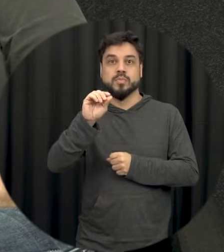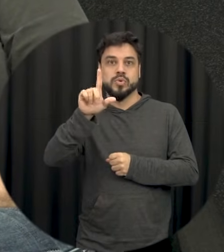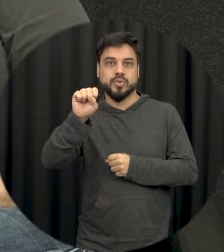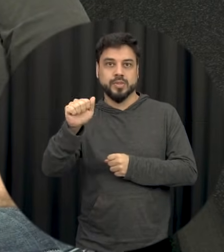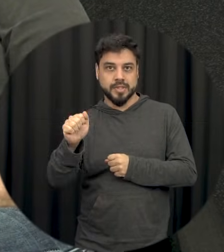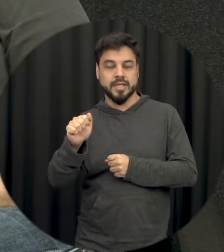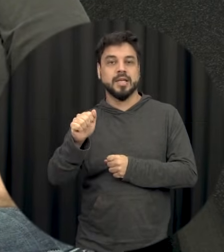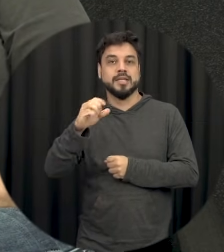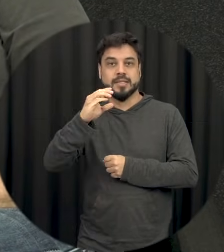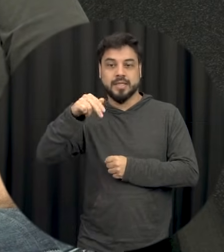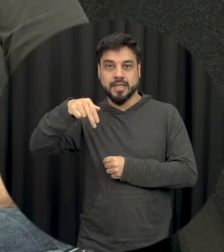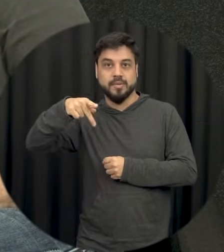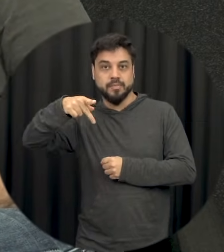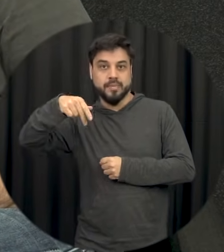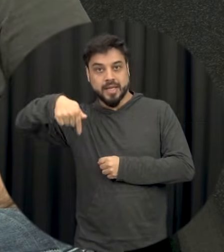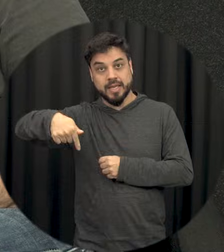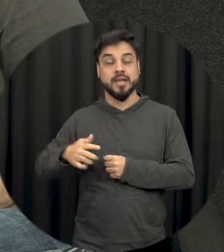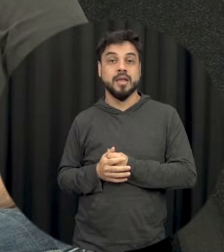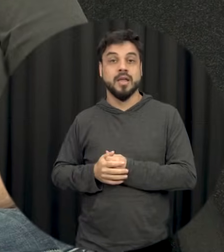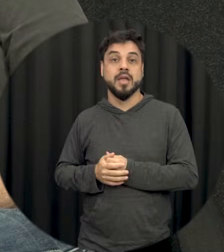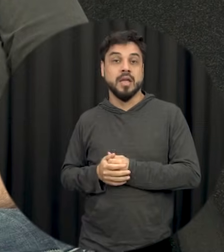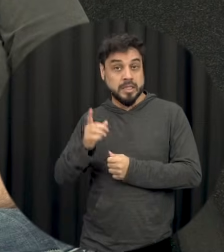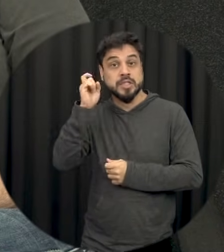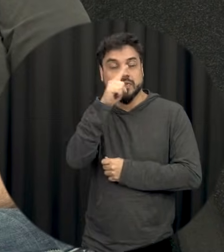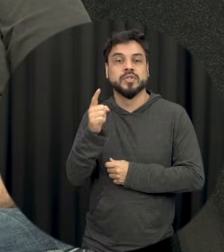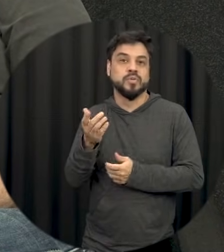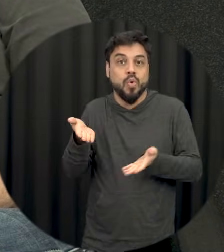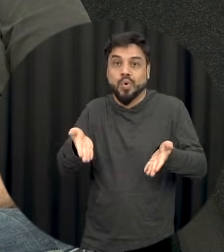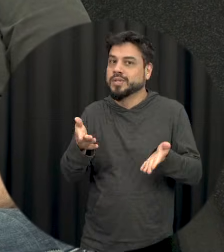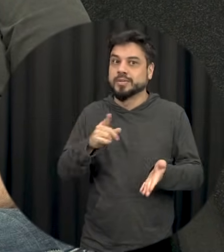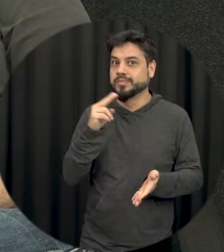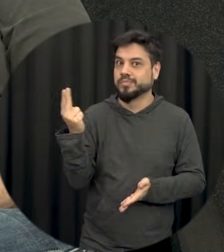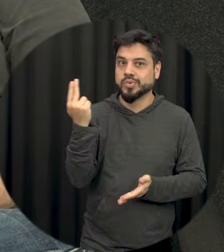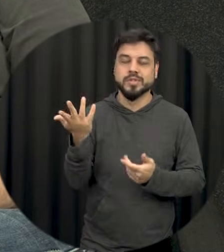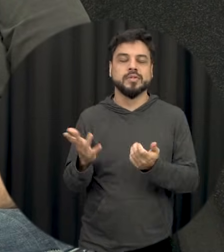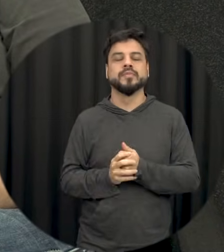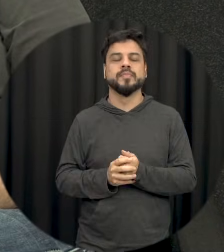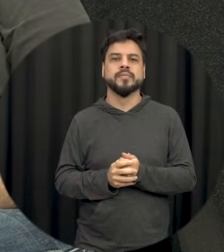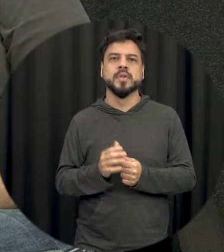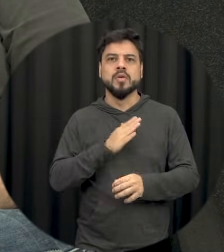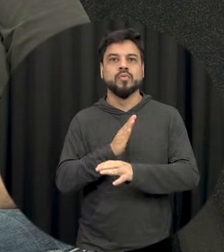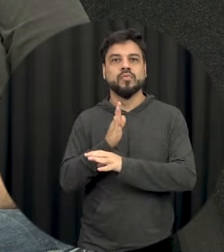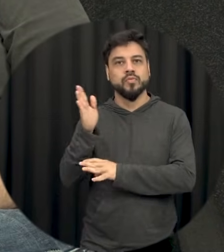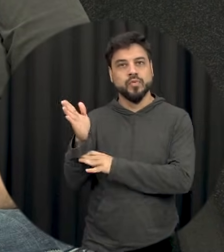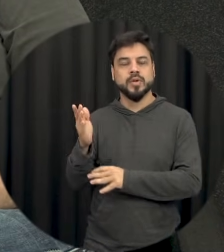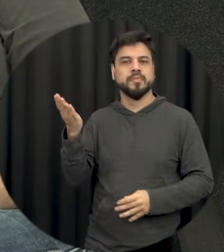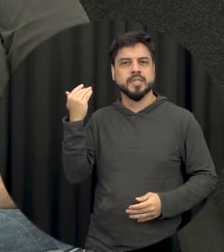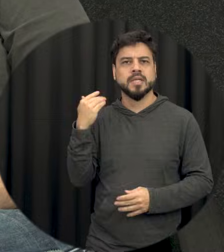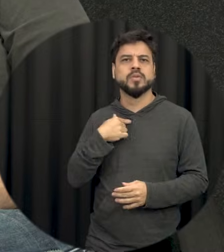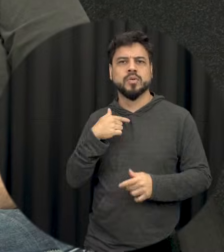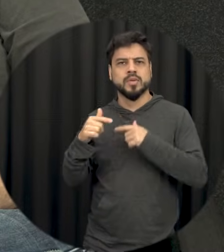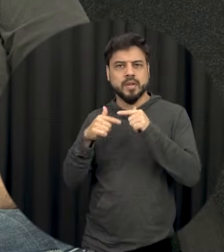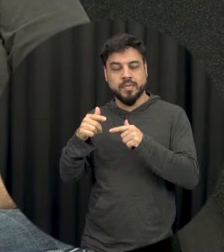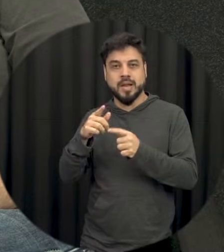assim, difícil, hoje praticamente impossível. E eu fui, né, na época, como eu falei, trabalhava